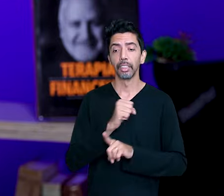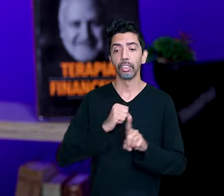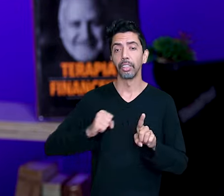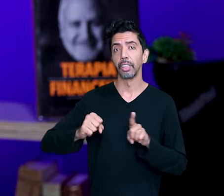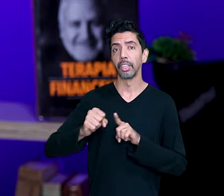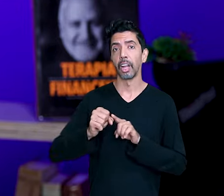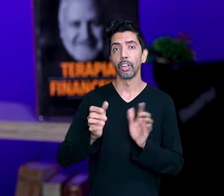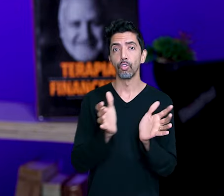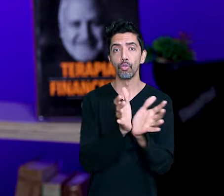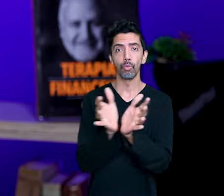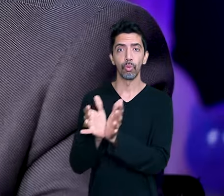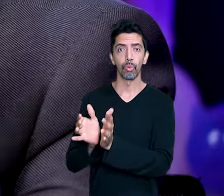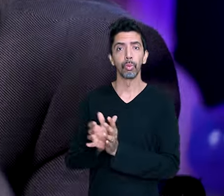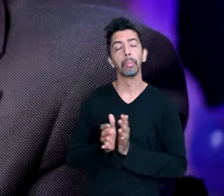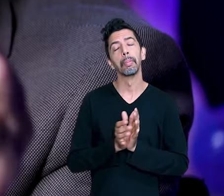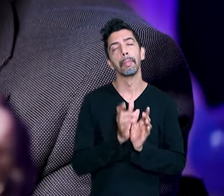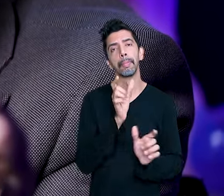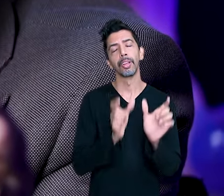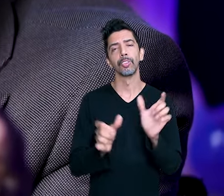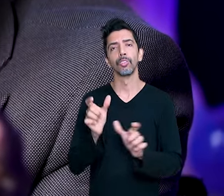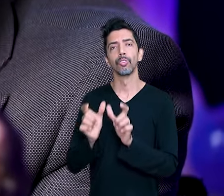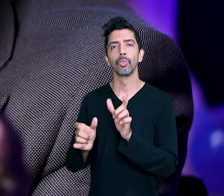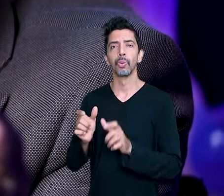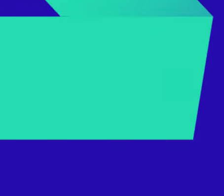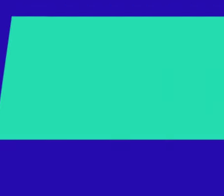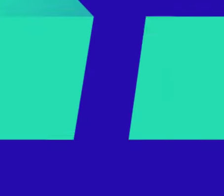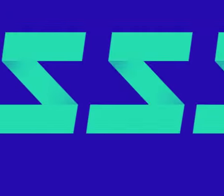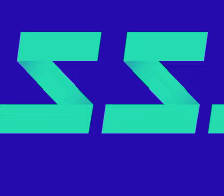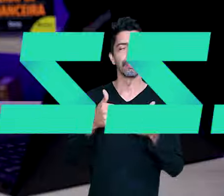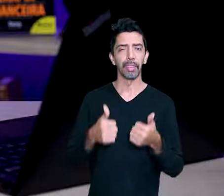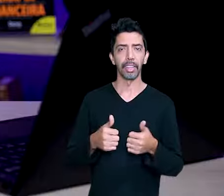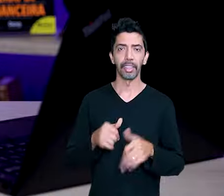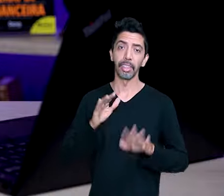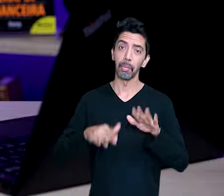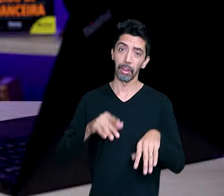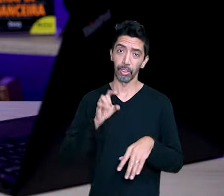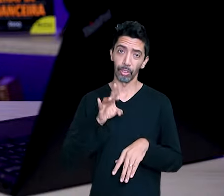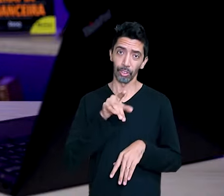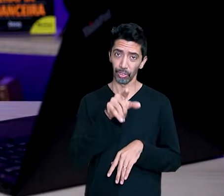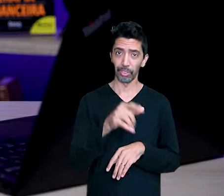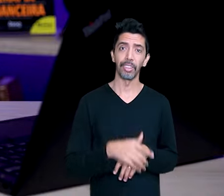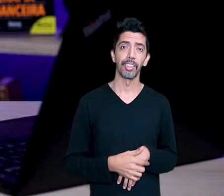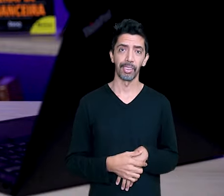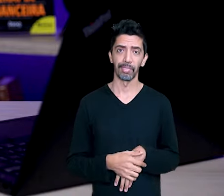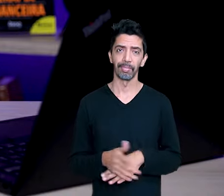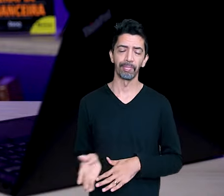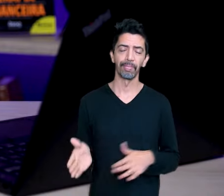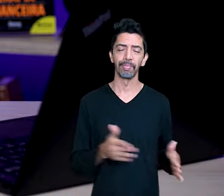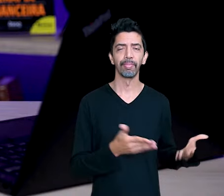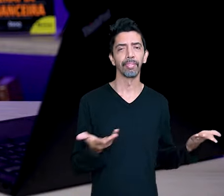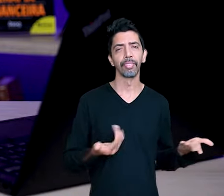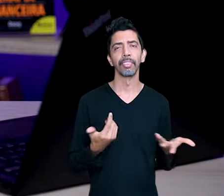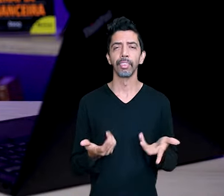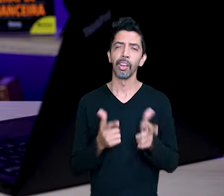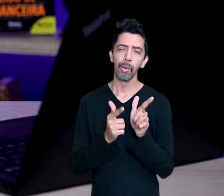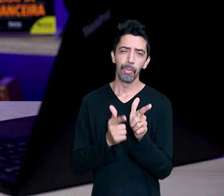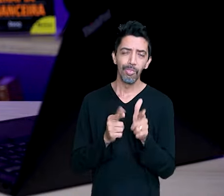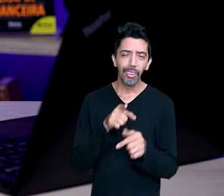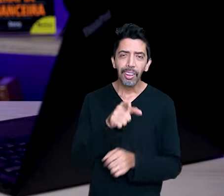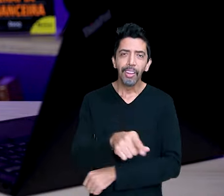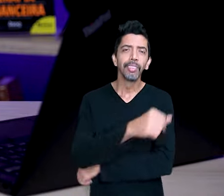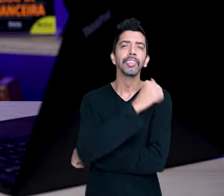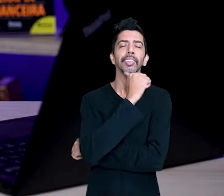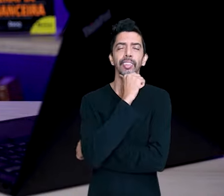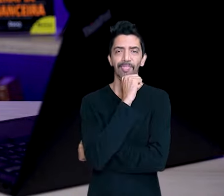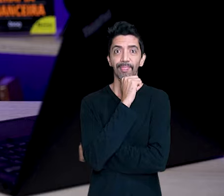saudáveis, sustentáveis financeiramente. Só depende de você. Agora eu quero aqui fazer uma provocação mesmo para você. Olha